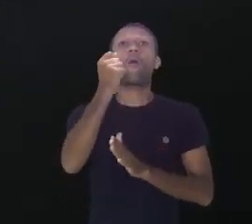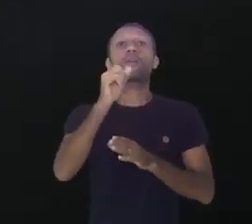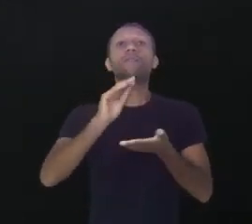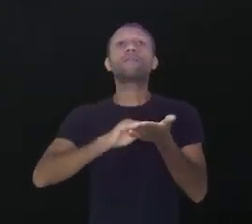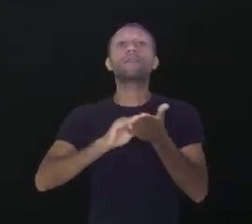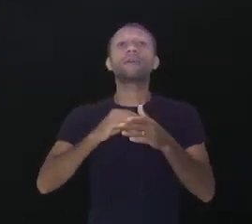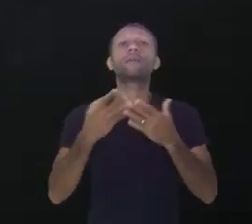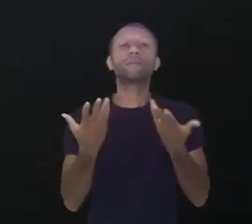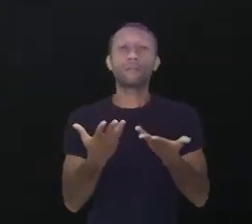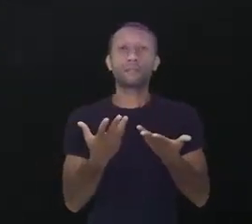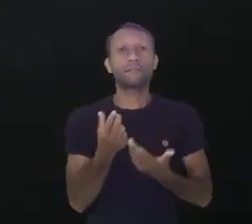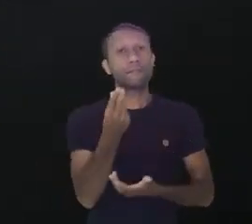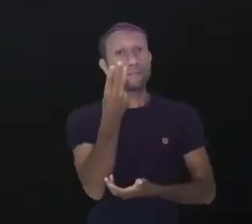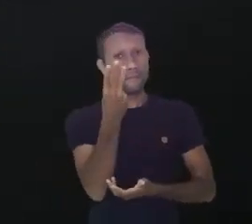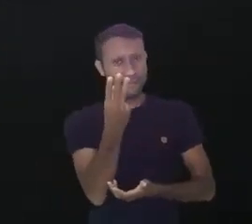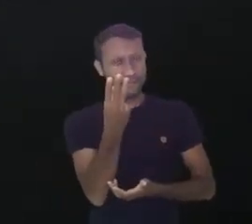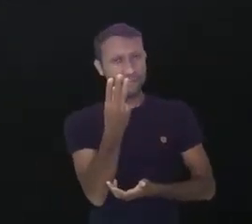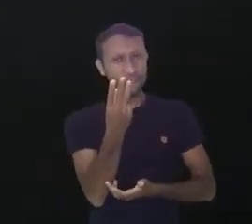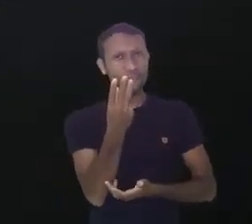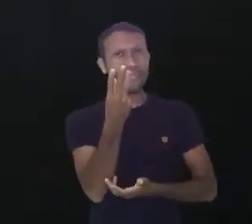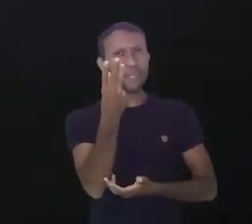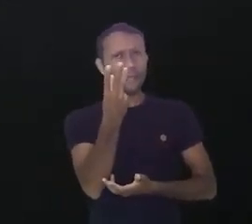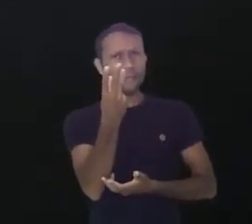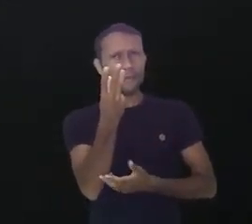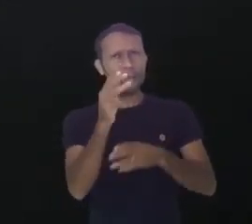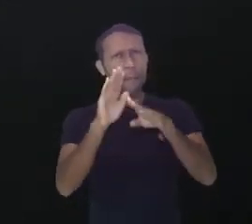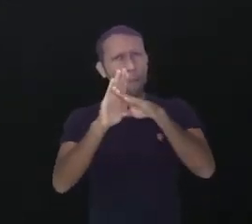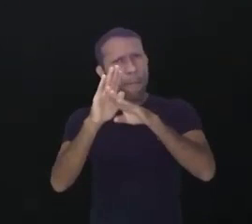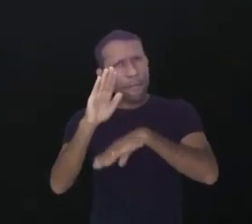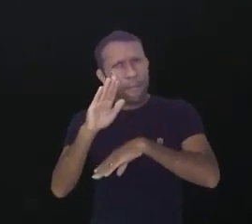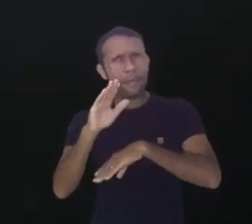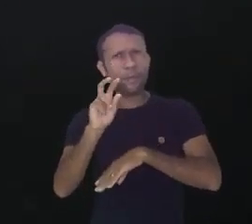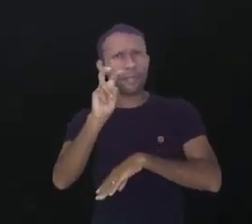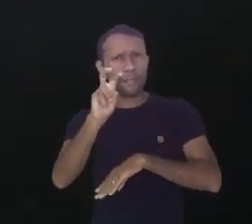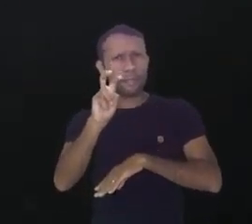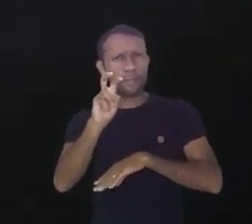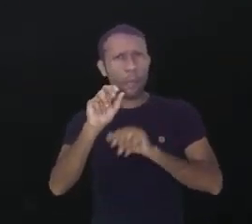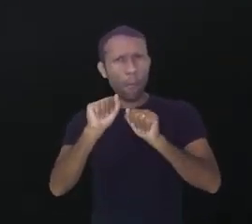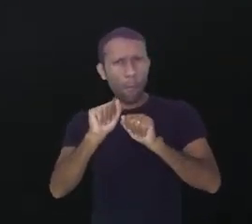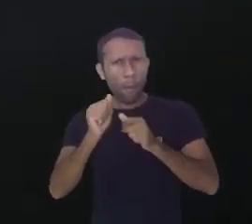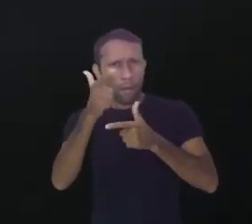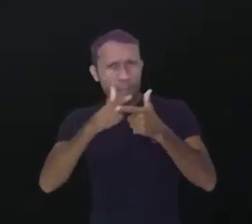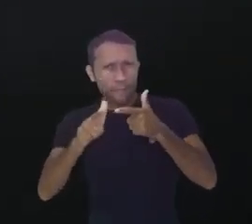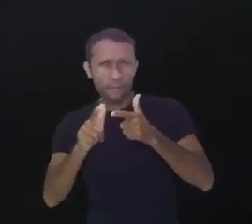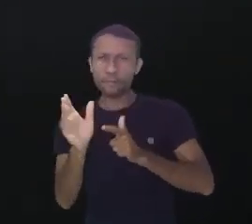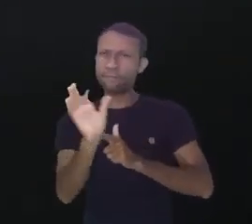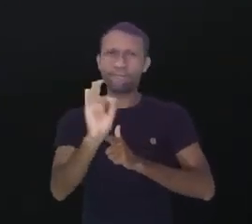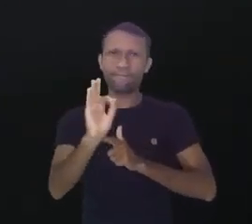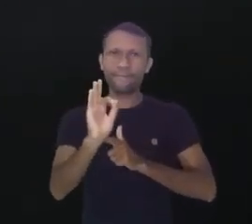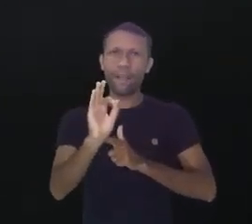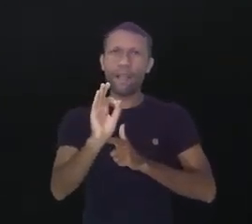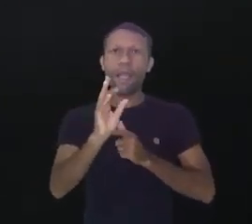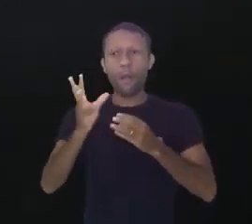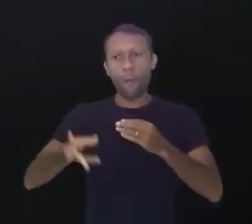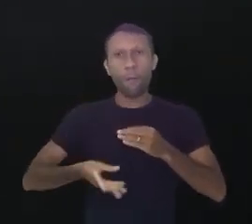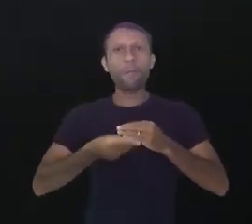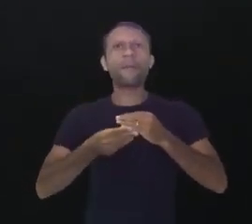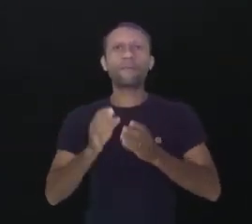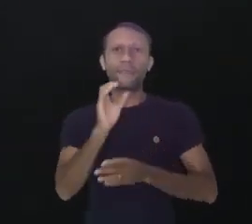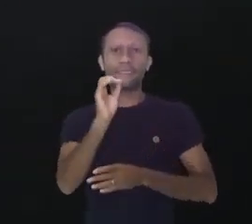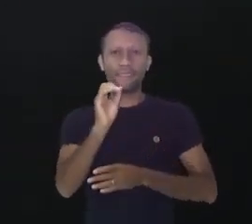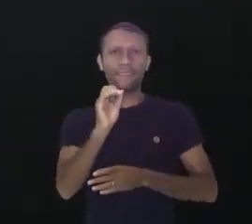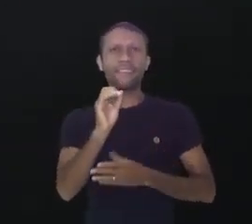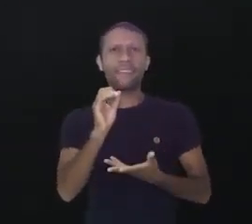chega a 3. 3 é menor do que 5. Pode dividir? Não. Então, acrescenta o